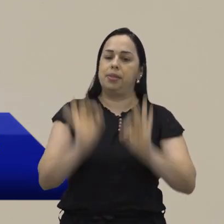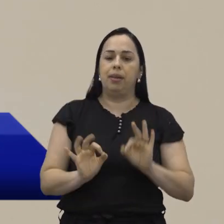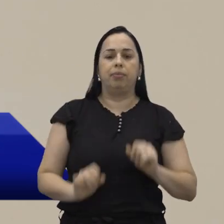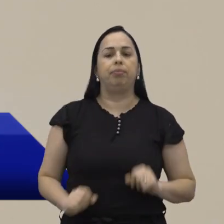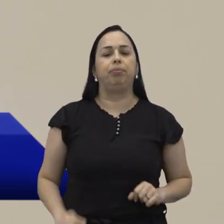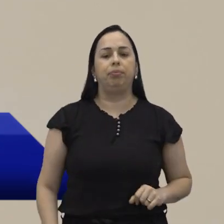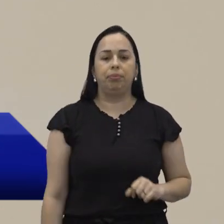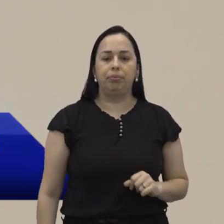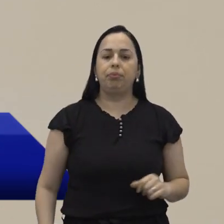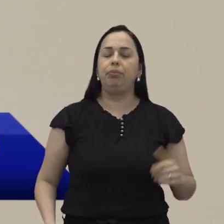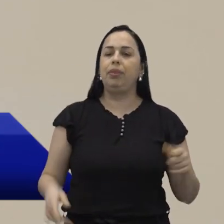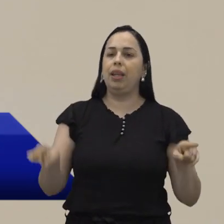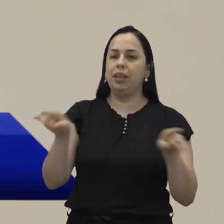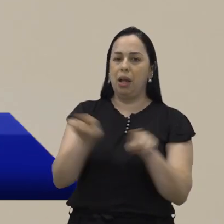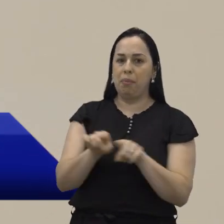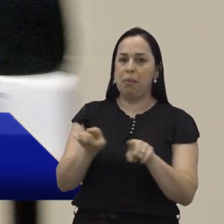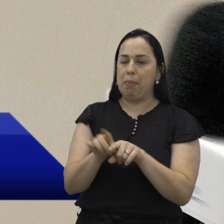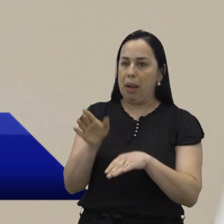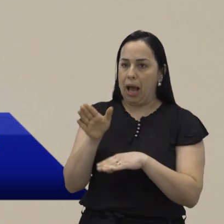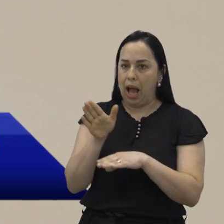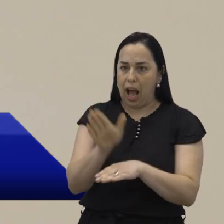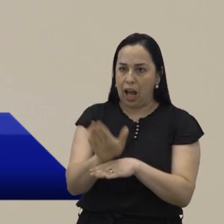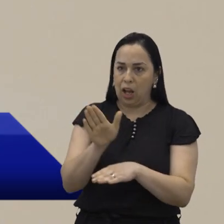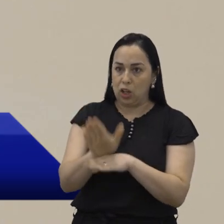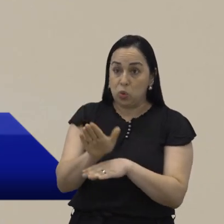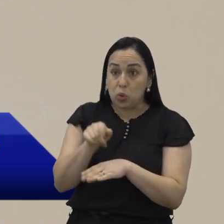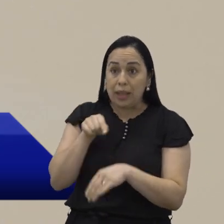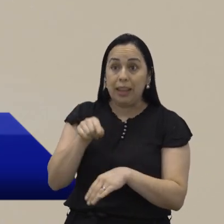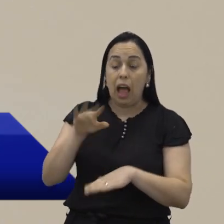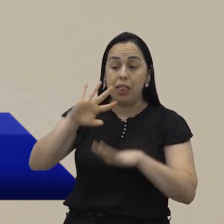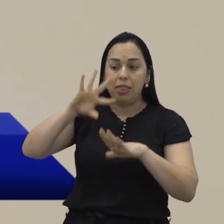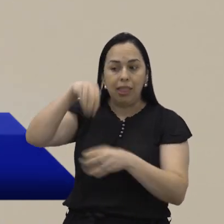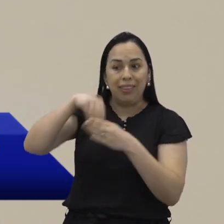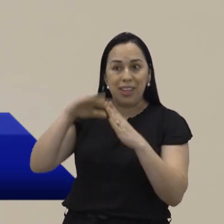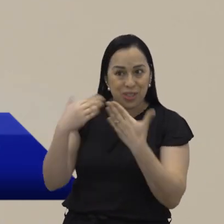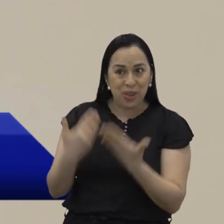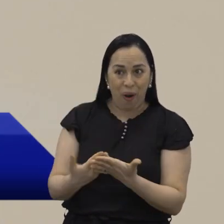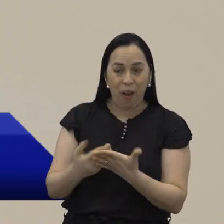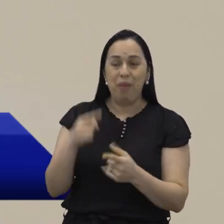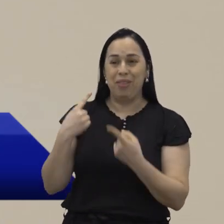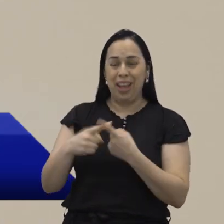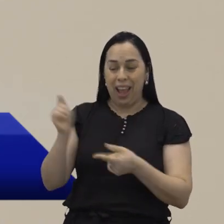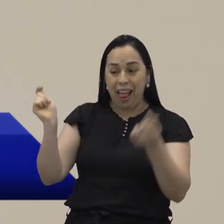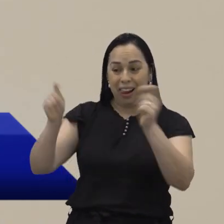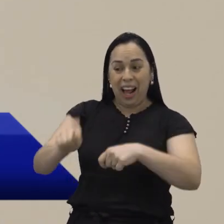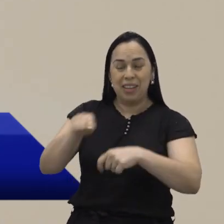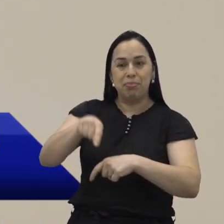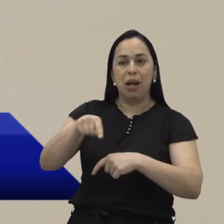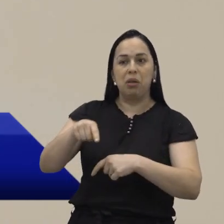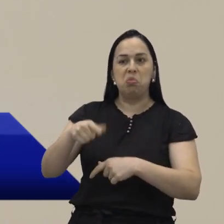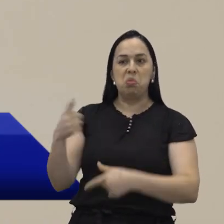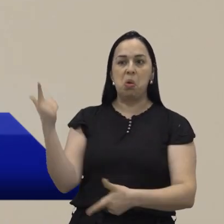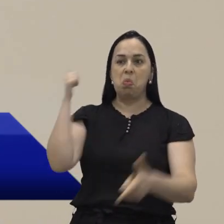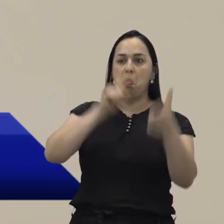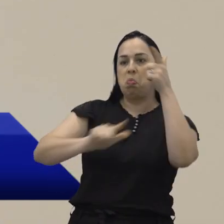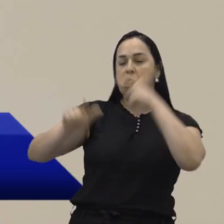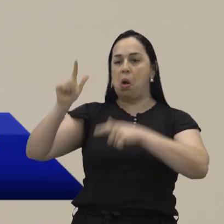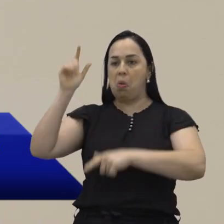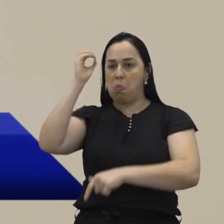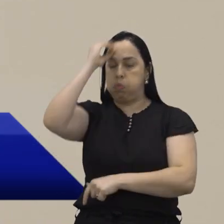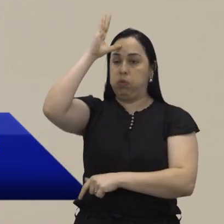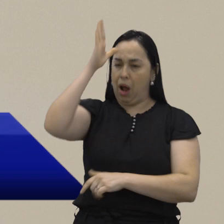em maneira e quantidade suficiente. E também contribui para o desenvolvimento escolar, né? As crianças têm um rendimento